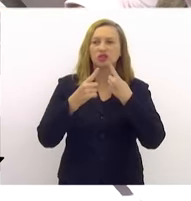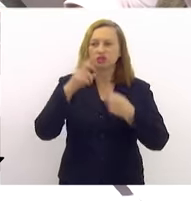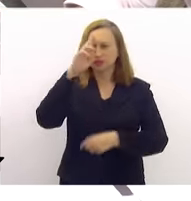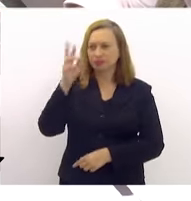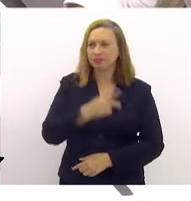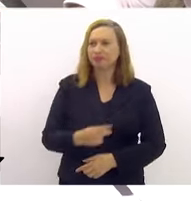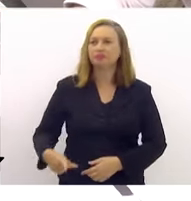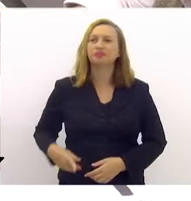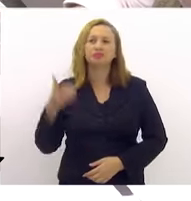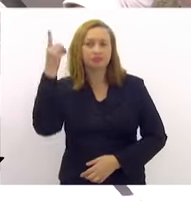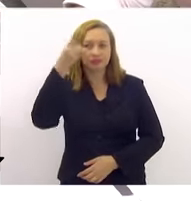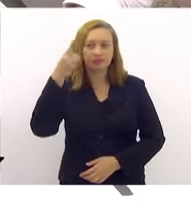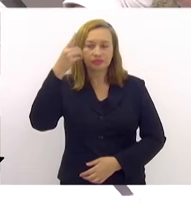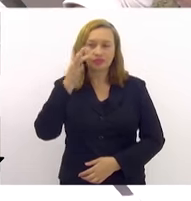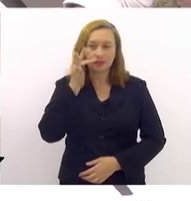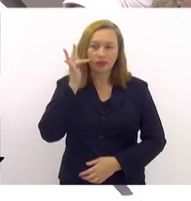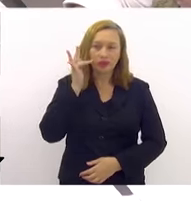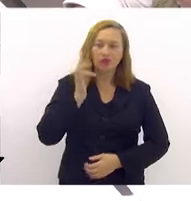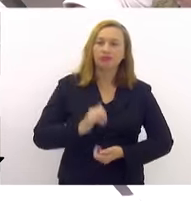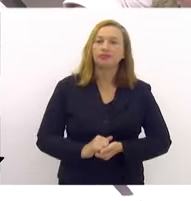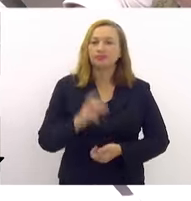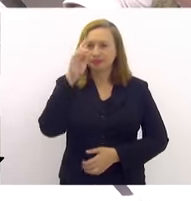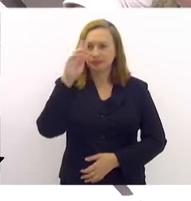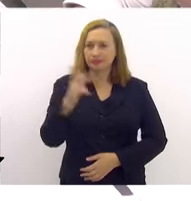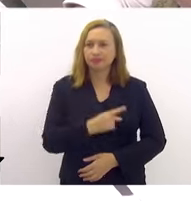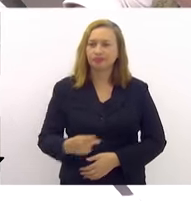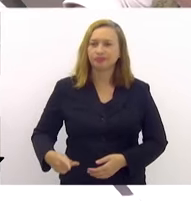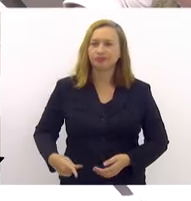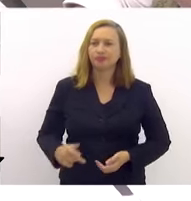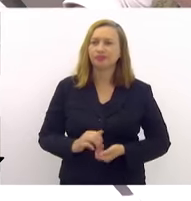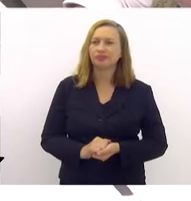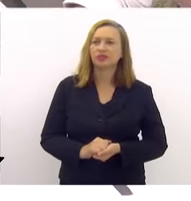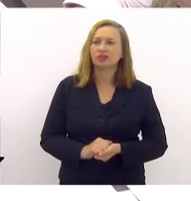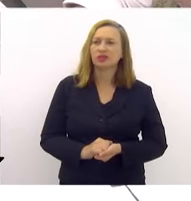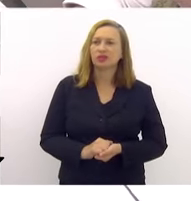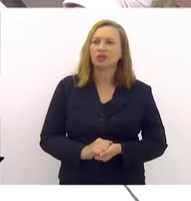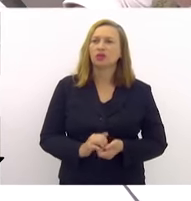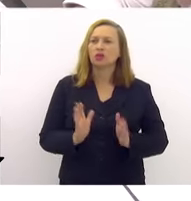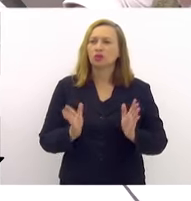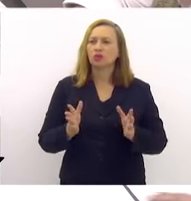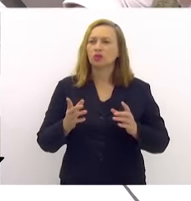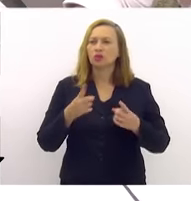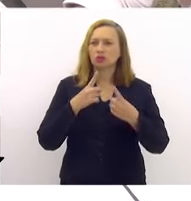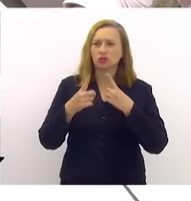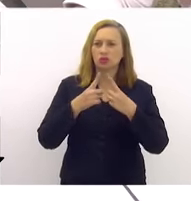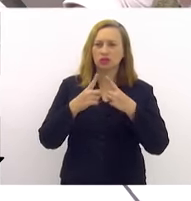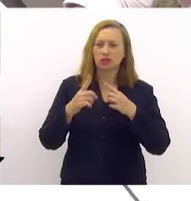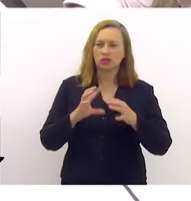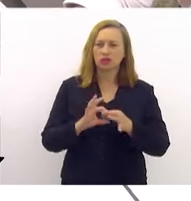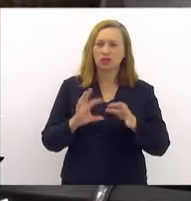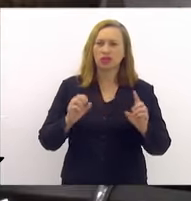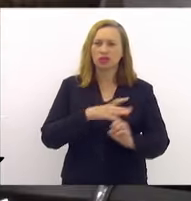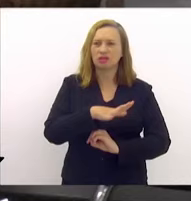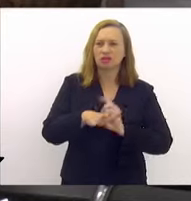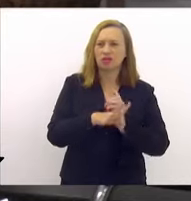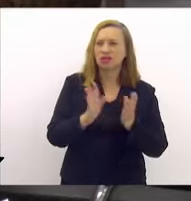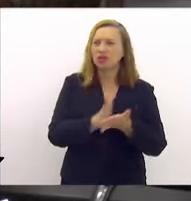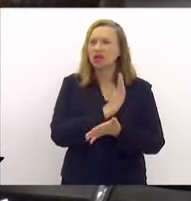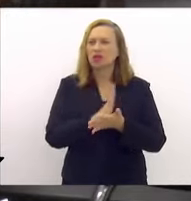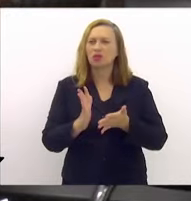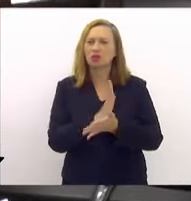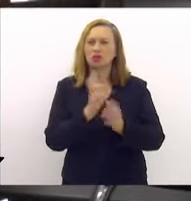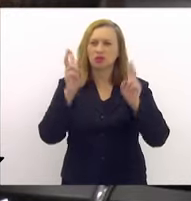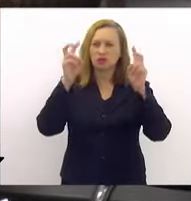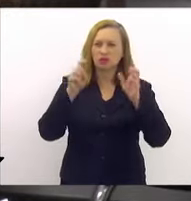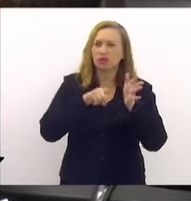Presidente. Deputado Flávio Serafini. Senhor presidente, existe hoje um debate aberto na sociedade, em algumas instituições de pesquisa,